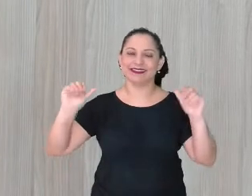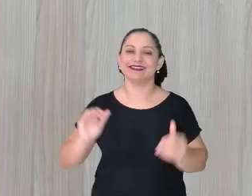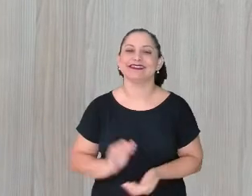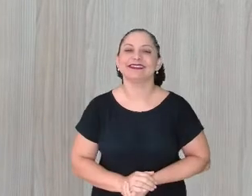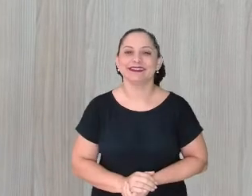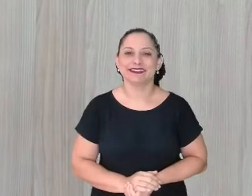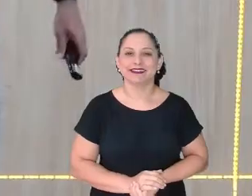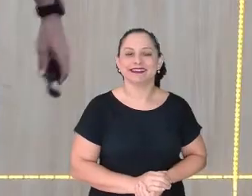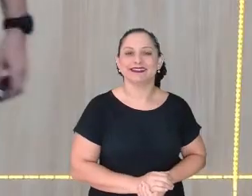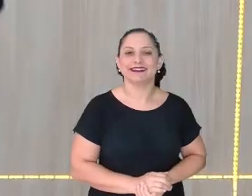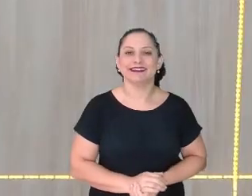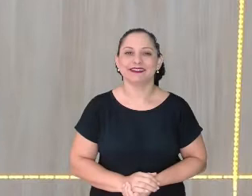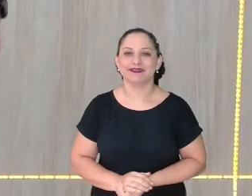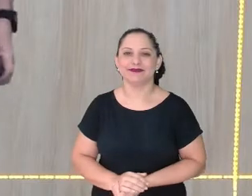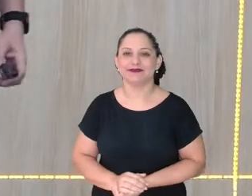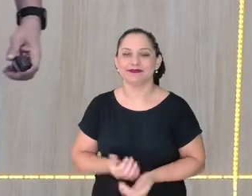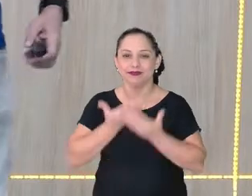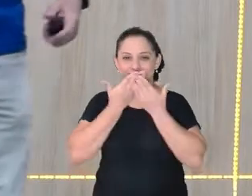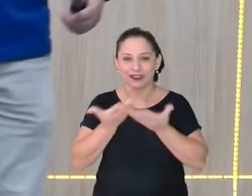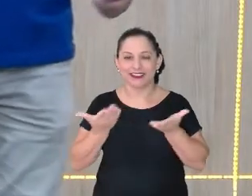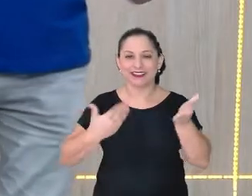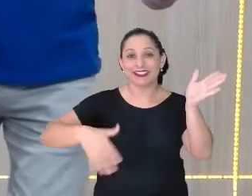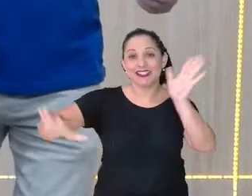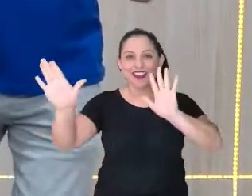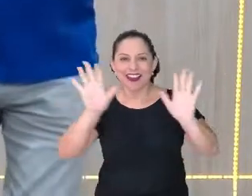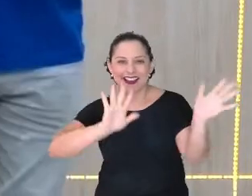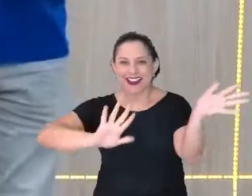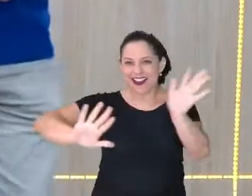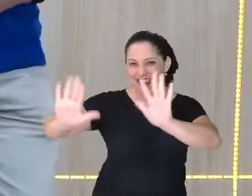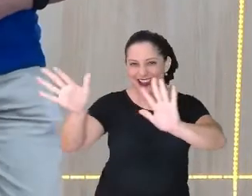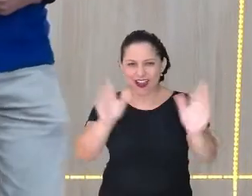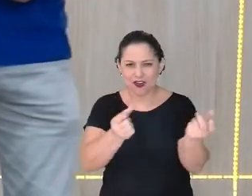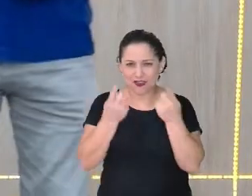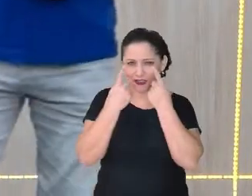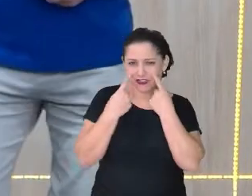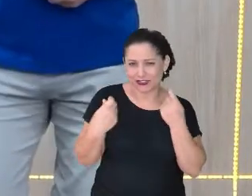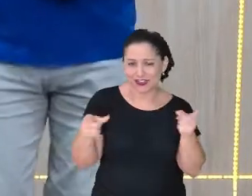Tchau, tchau. Tchau, meu amor, tchau. Não